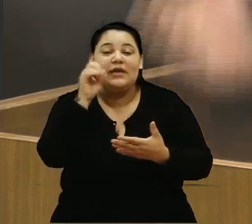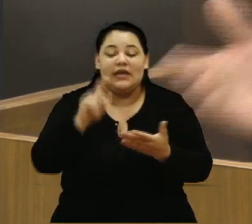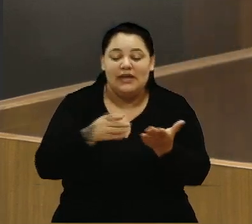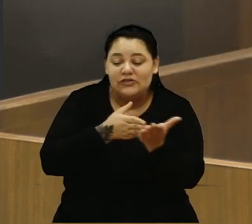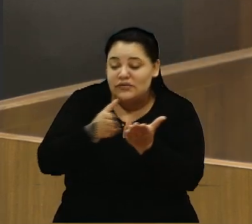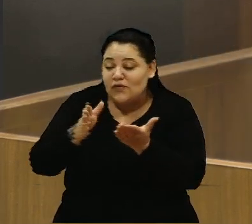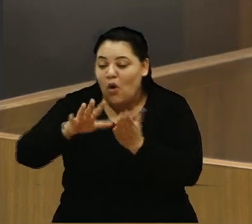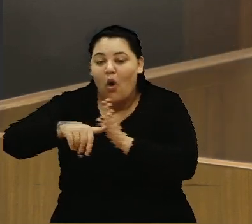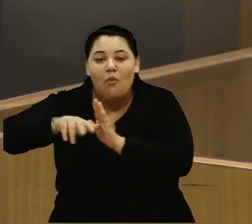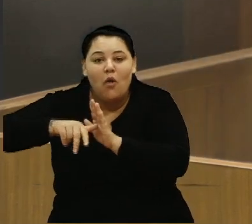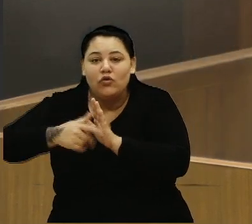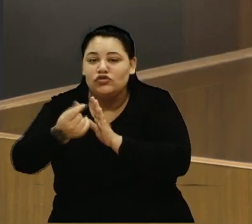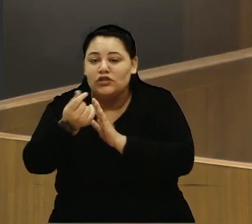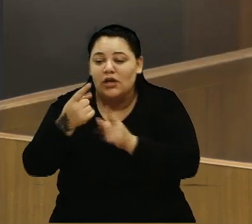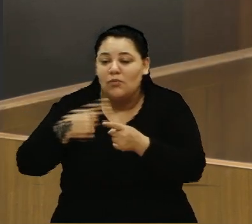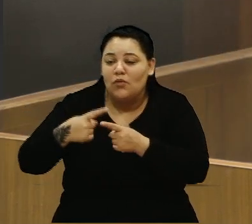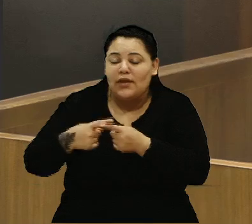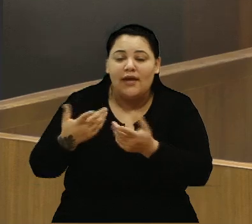que desviou.